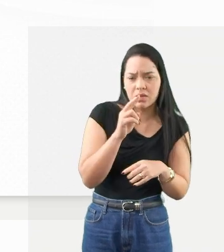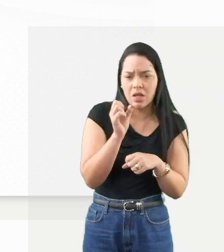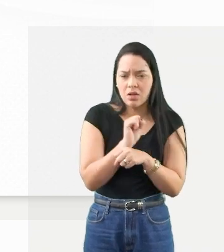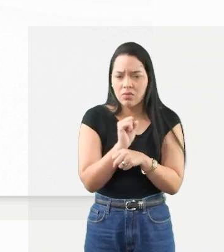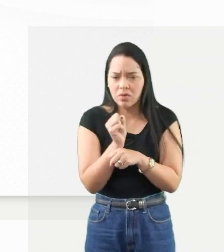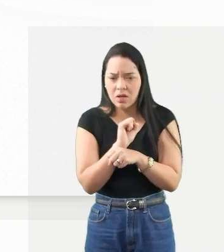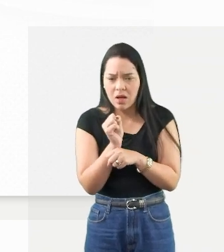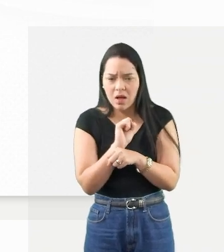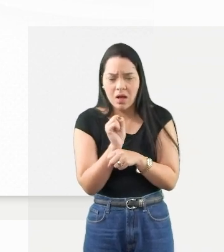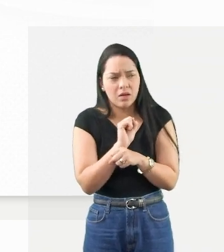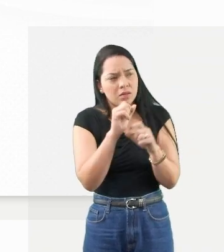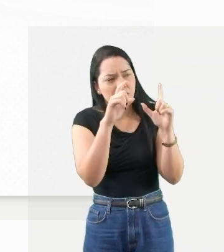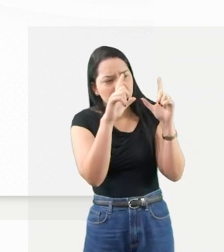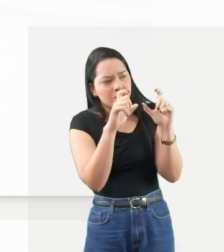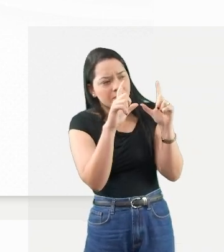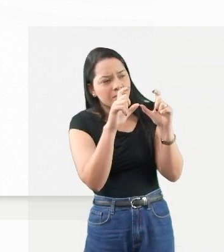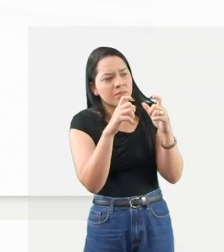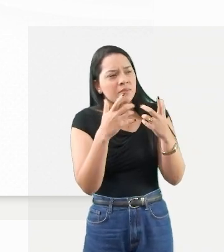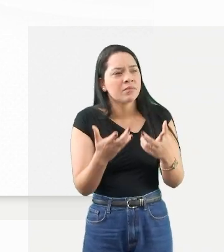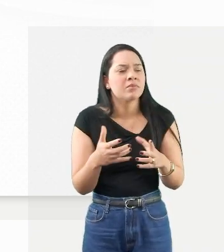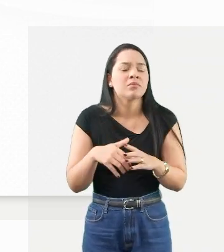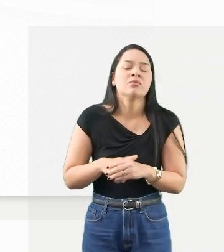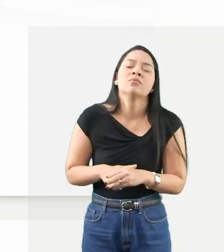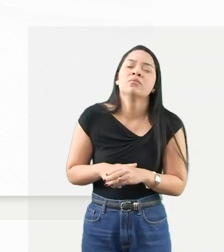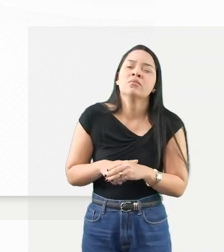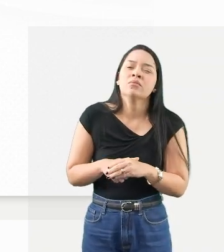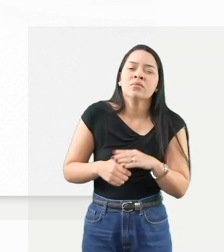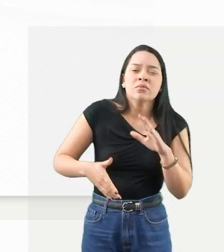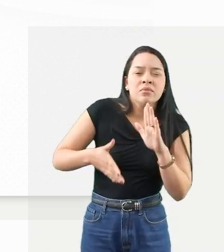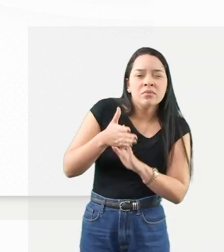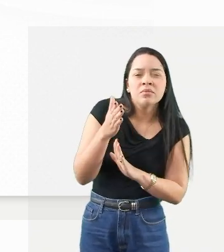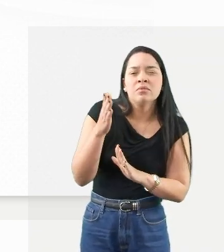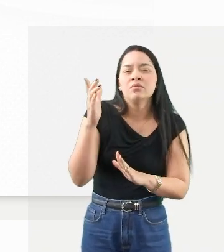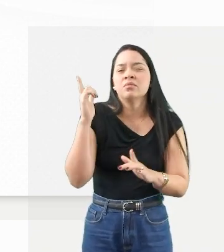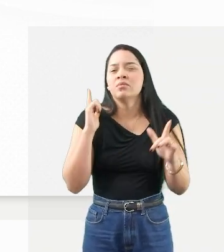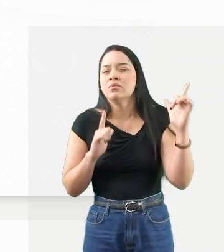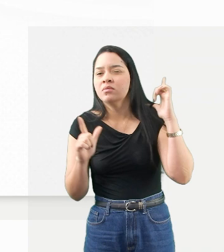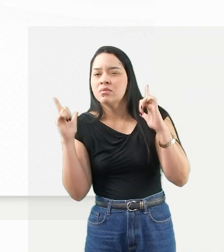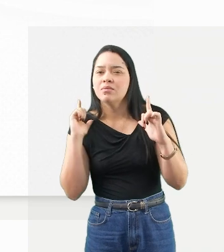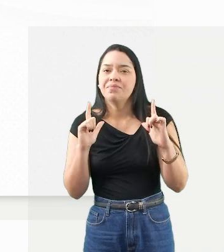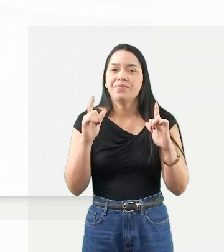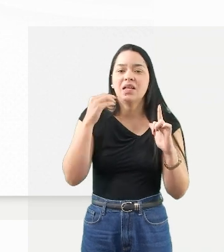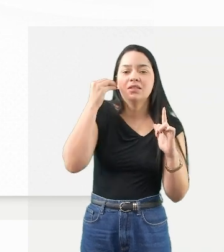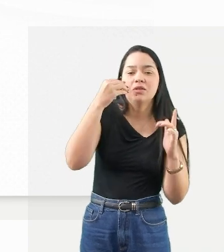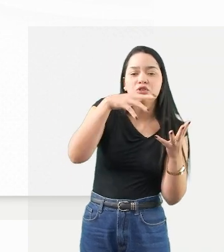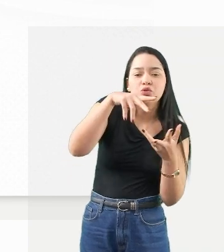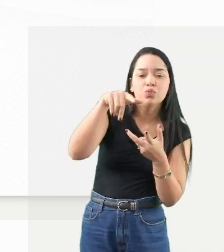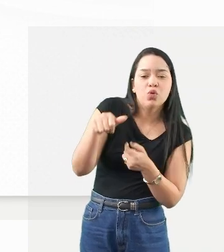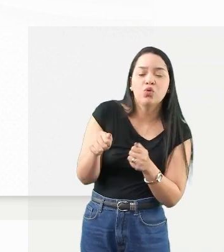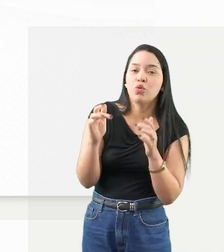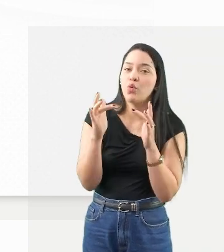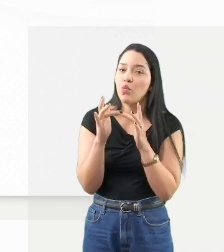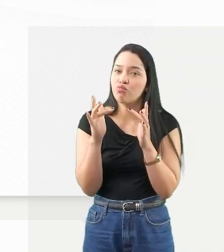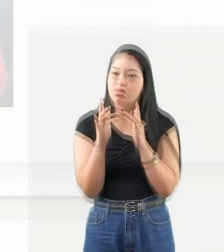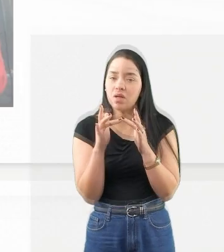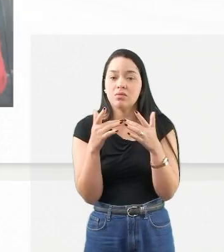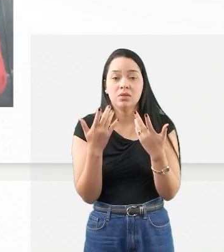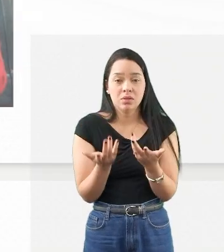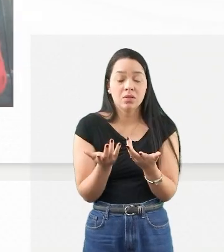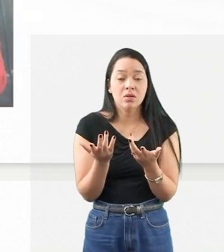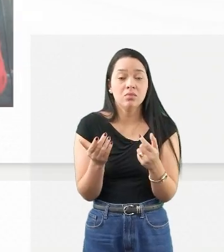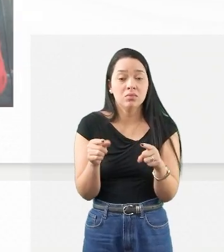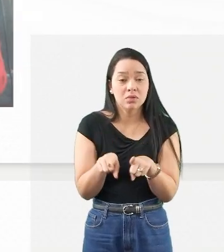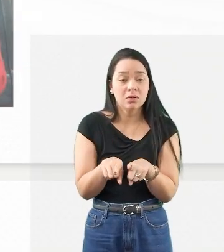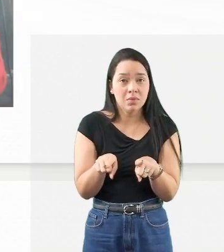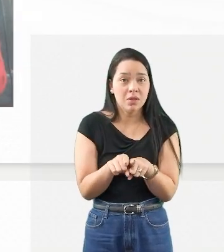com uma câmera fotografando, né? Viagens e aventura, experimente o mundo, entre em contato. Então é um folder que